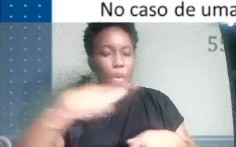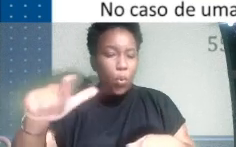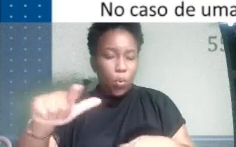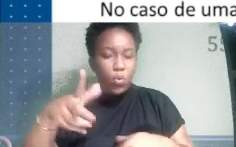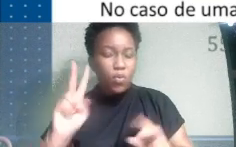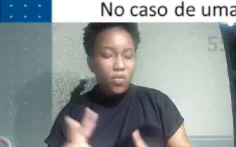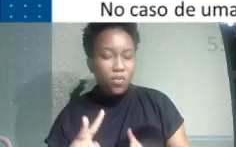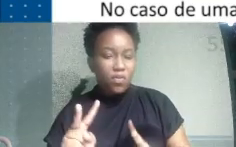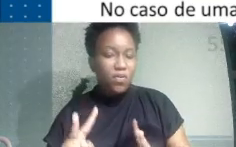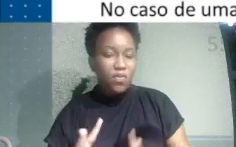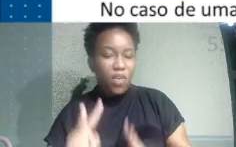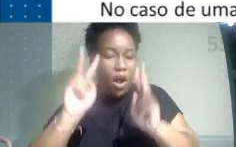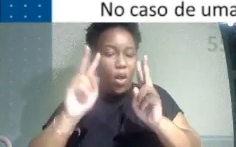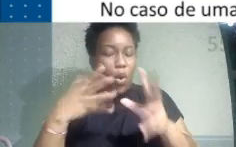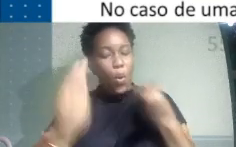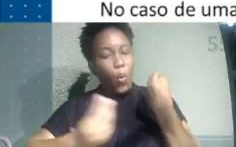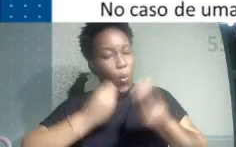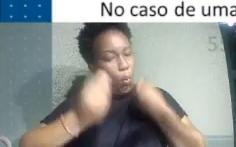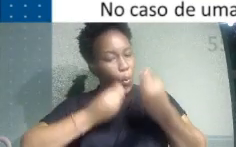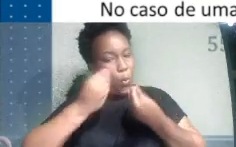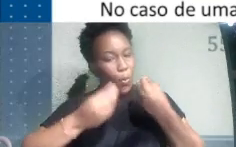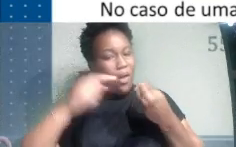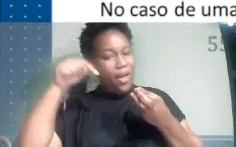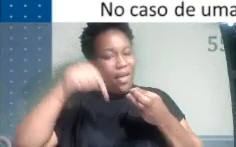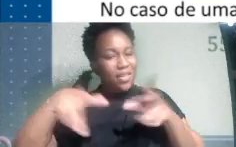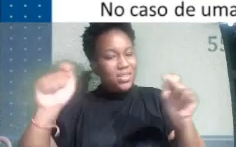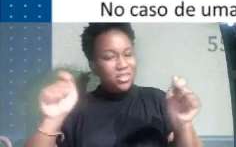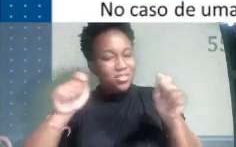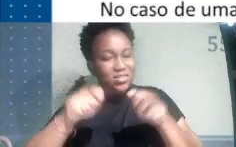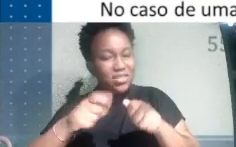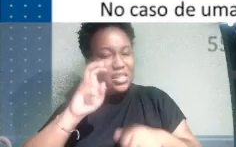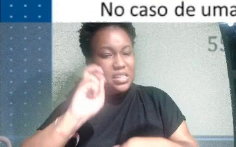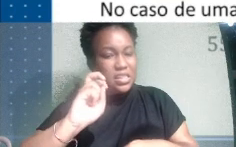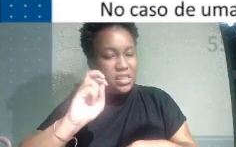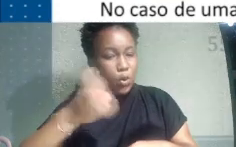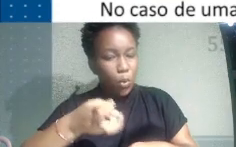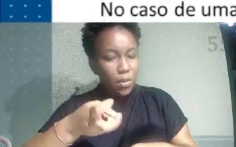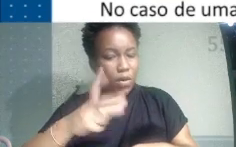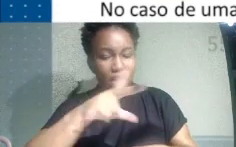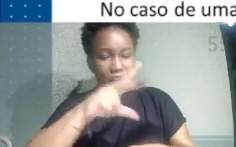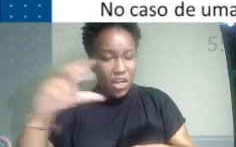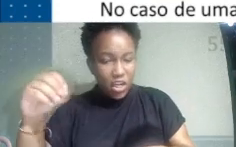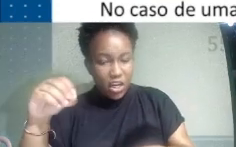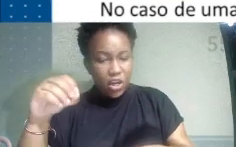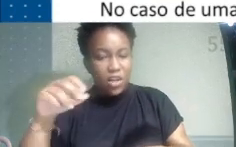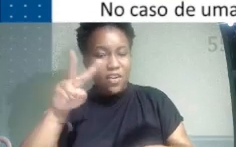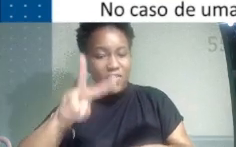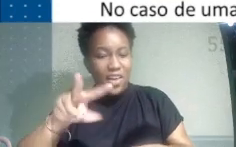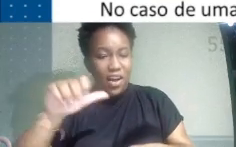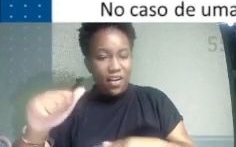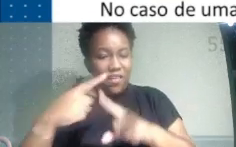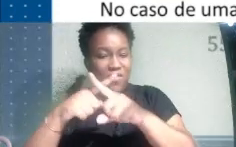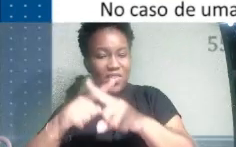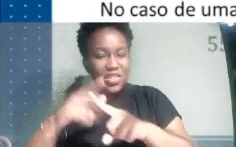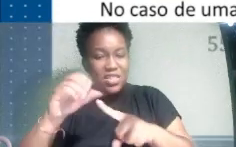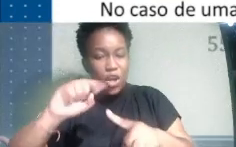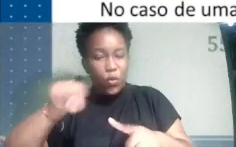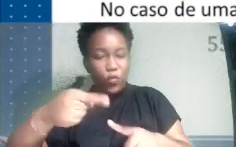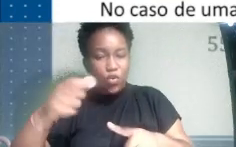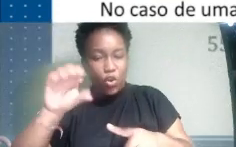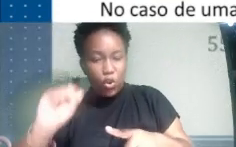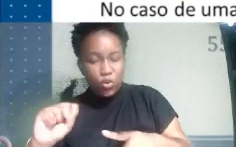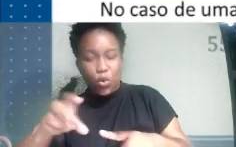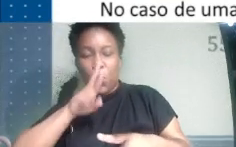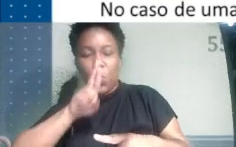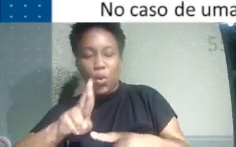0,8. Então como que ficaria essa potência? 5.500 VA vezes 0,8,